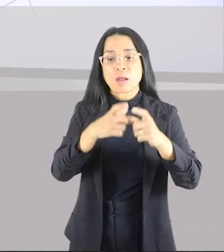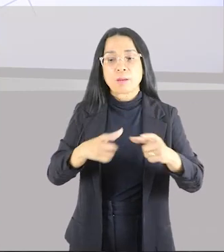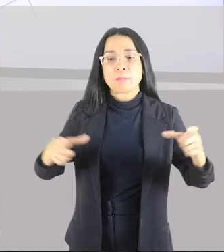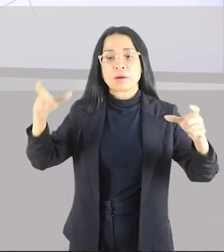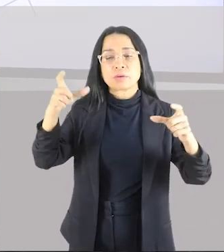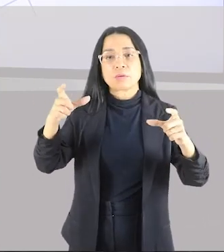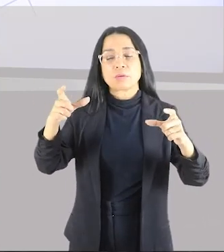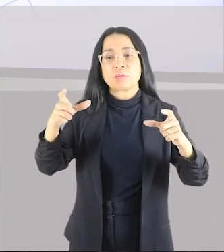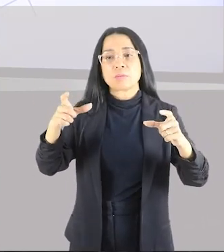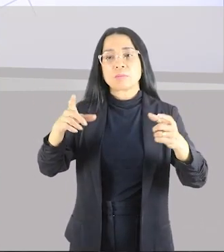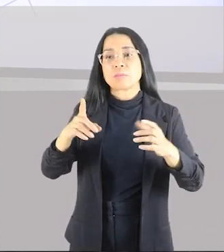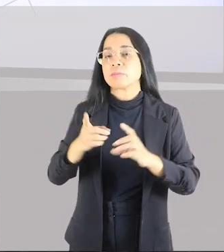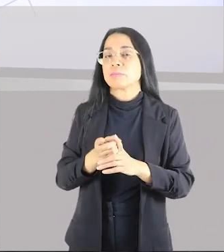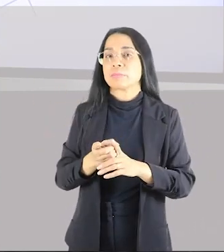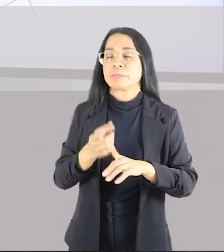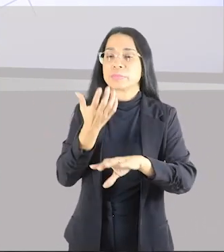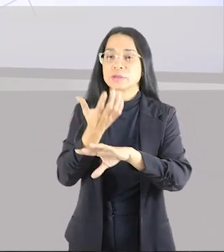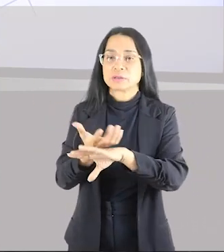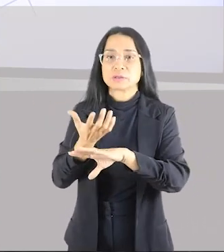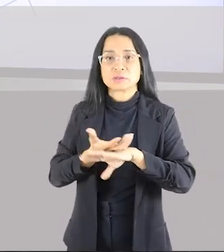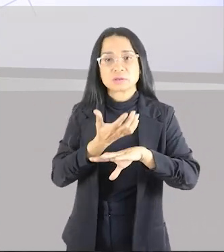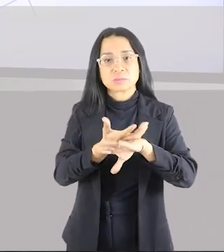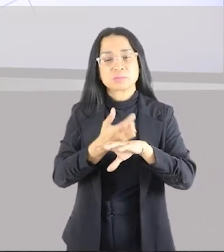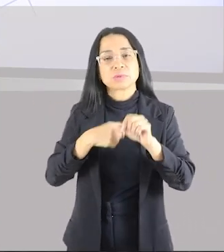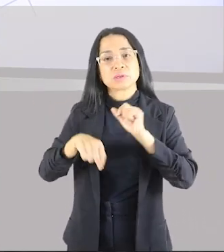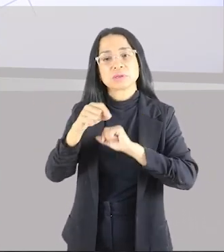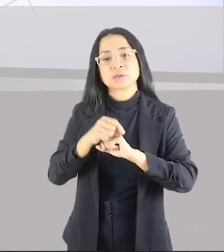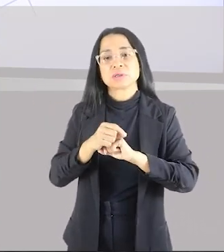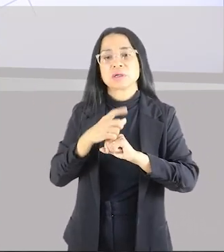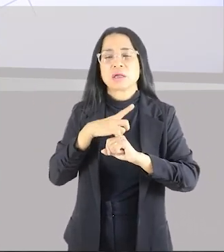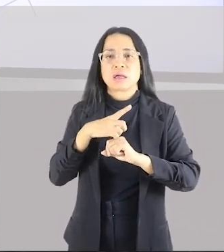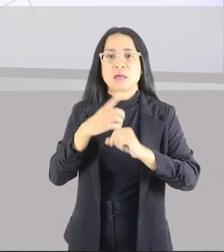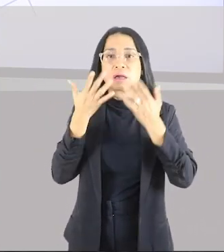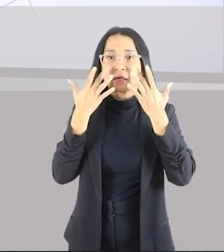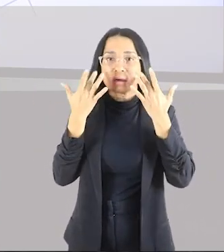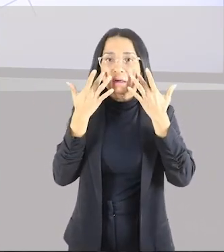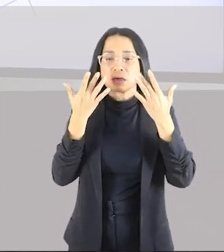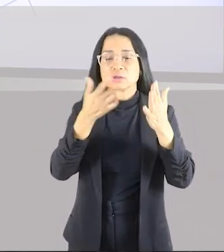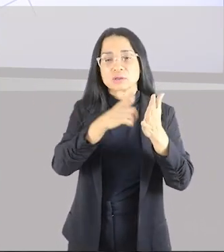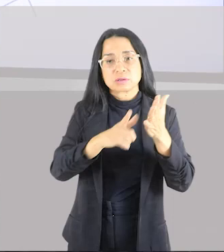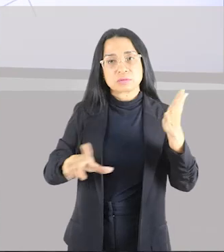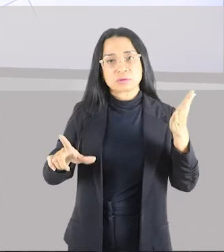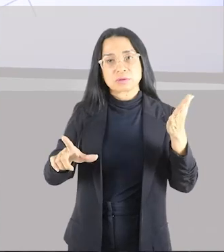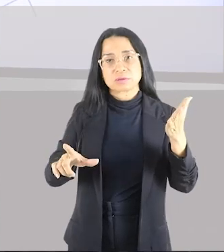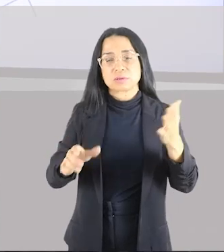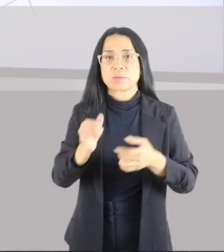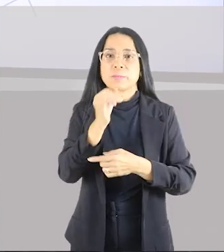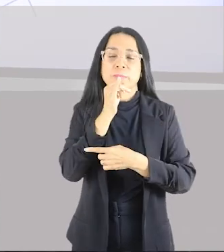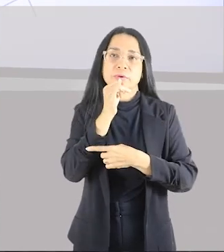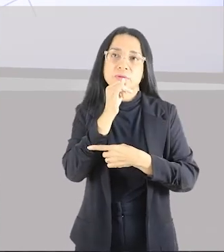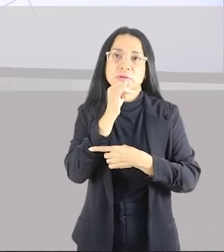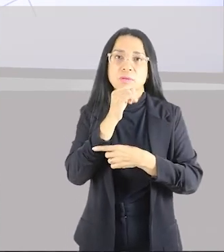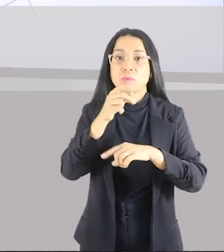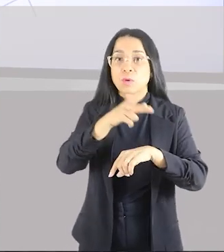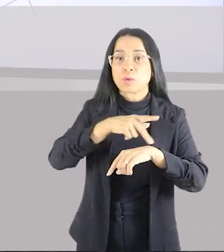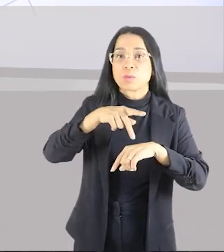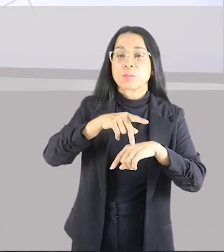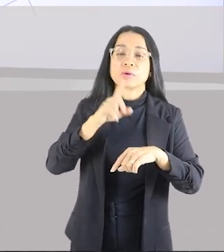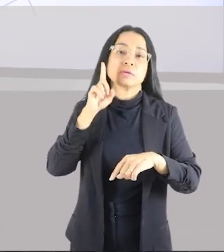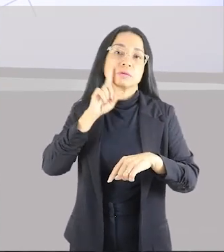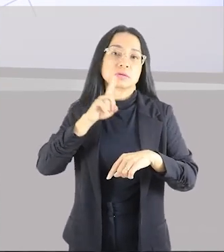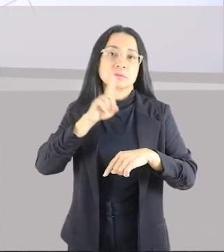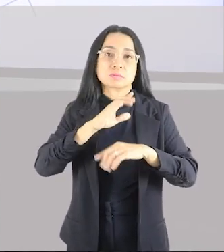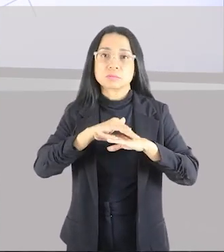disciplinas, dedicadas à arte e à literatura. A exemplo disso, nos Estados Unidos, por exemplo, todo